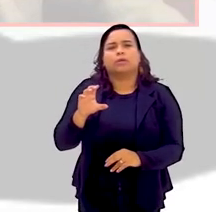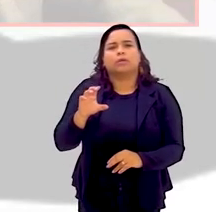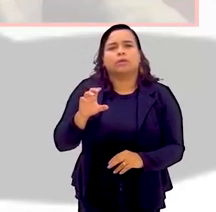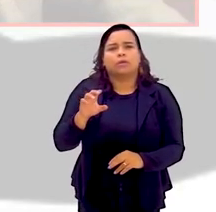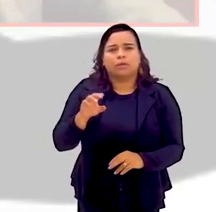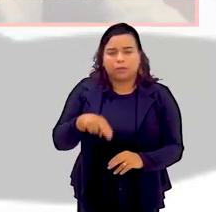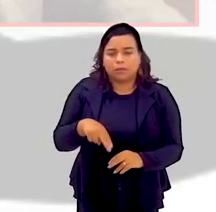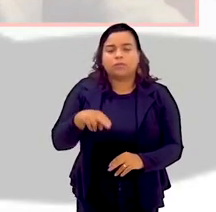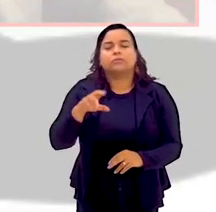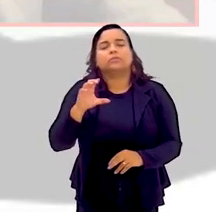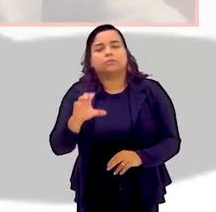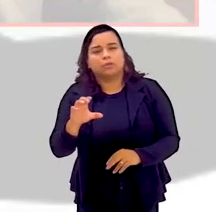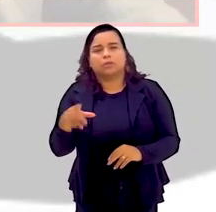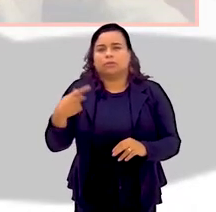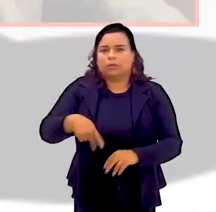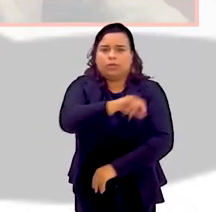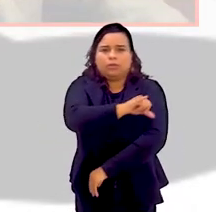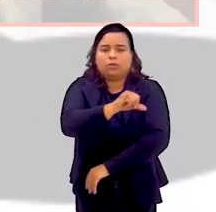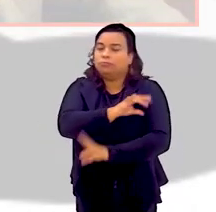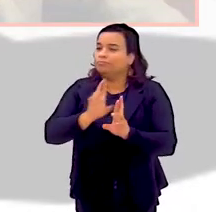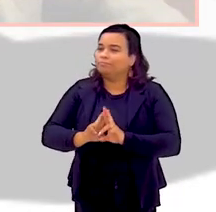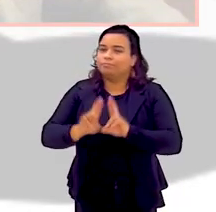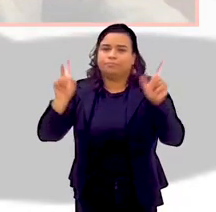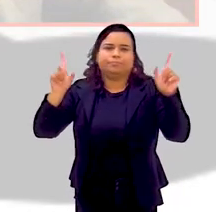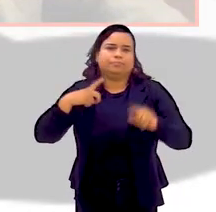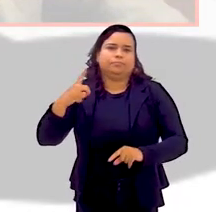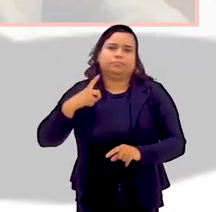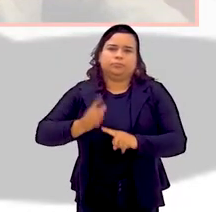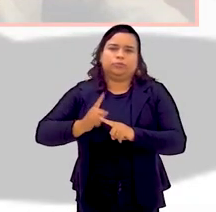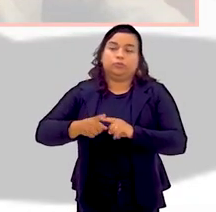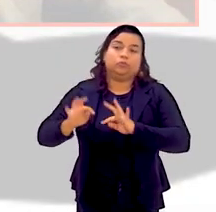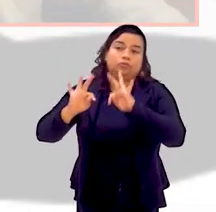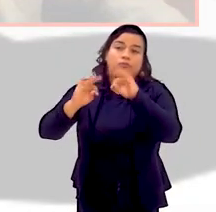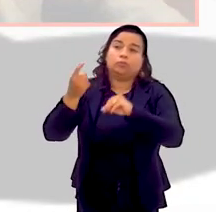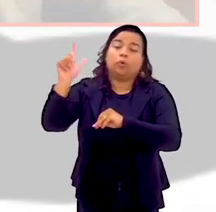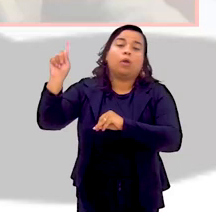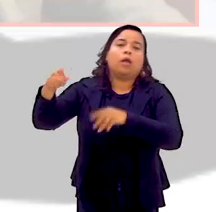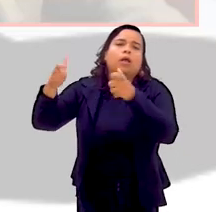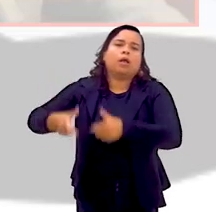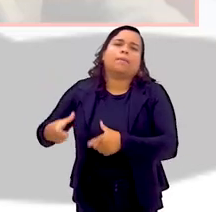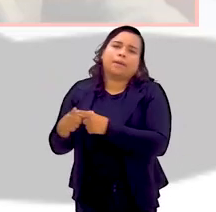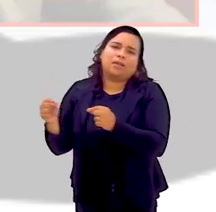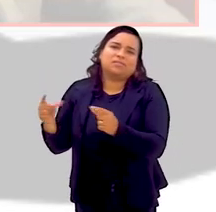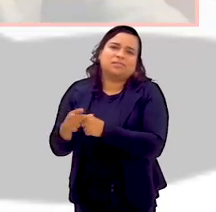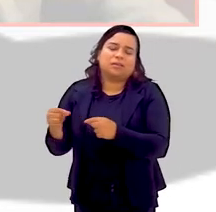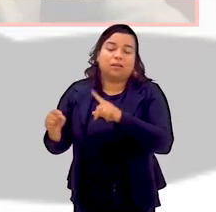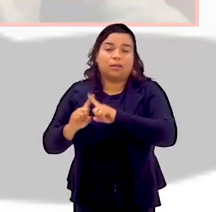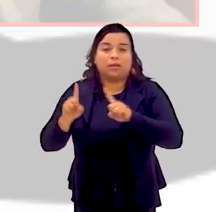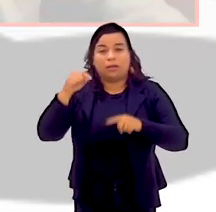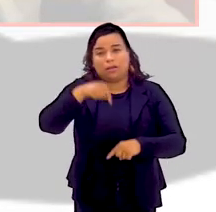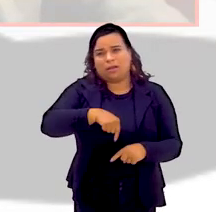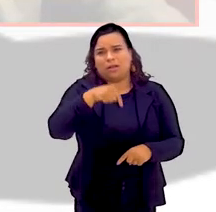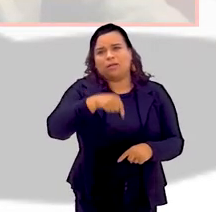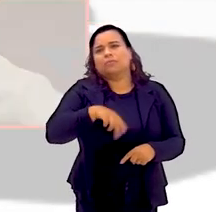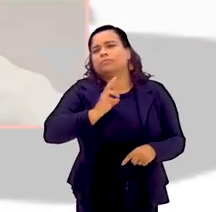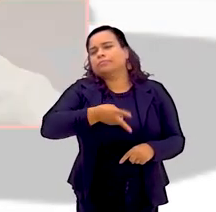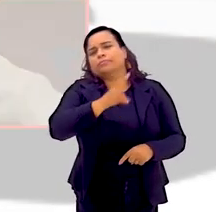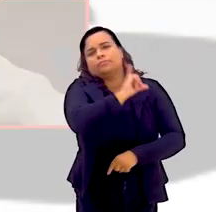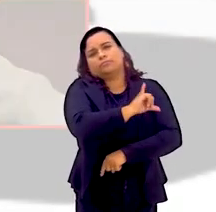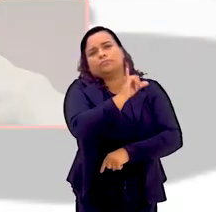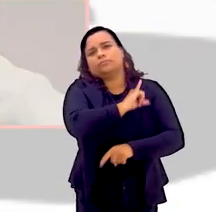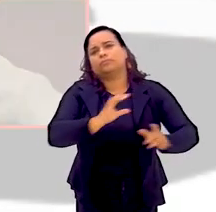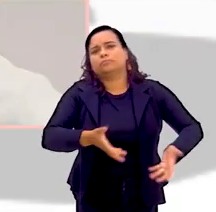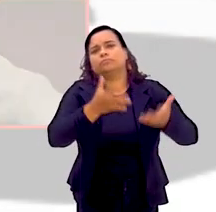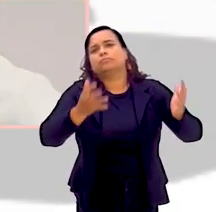Janeiro, ela, inclusive, se diferencia, porque todas as outras confederações estão em Brasília. E a CNC se mantém há 60 e poucos anos